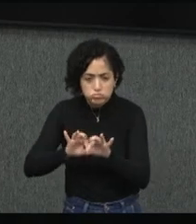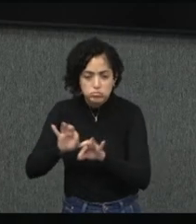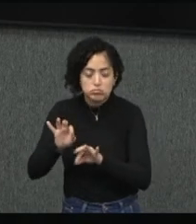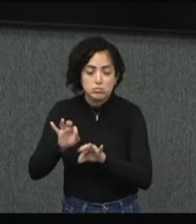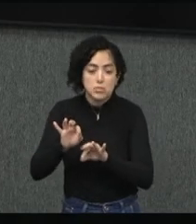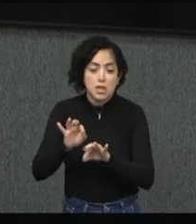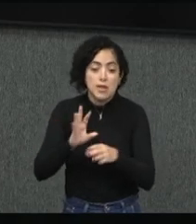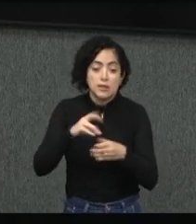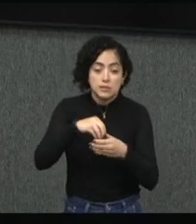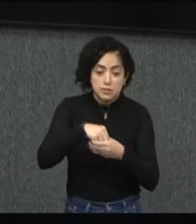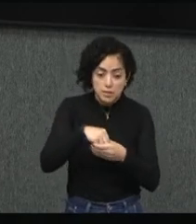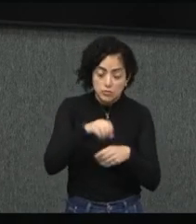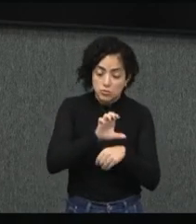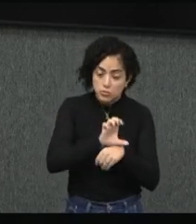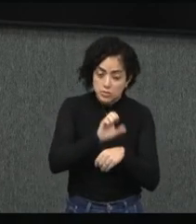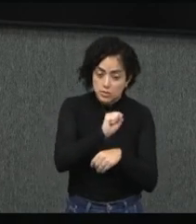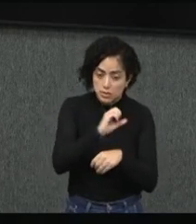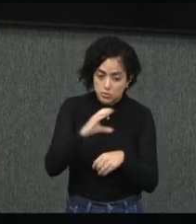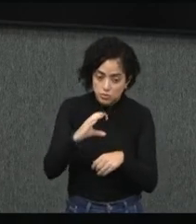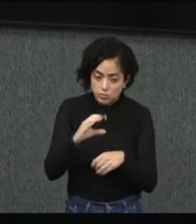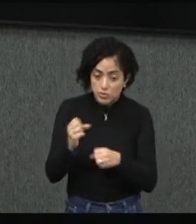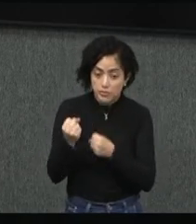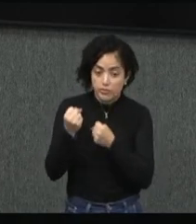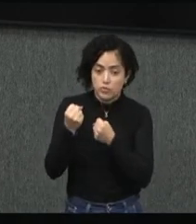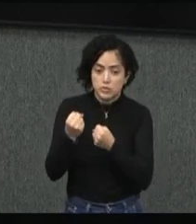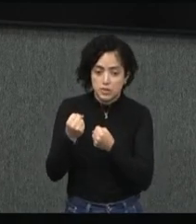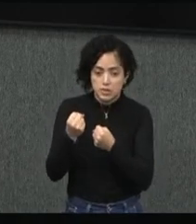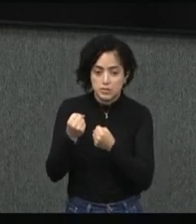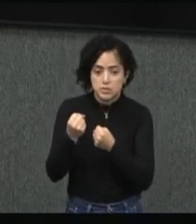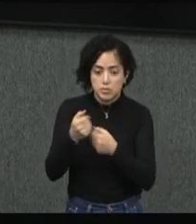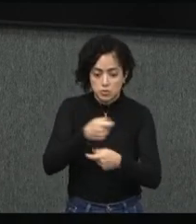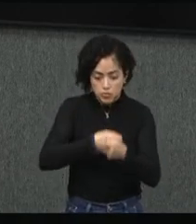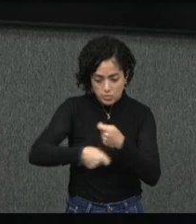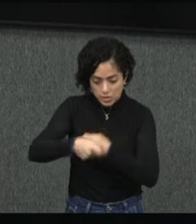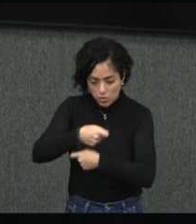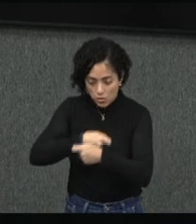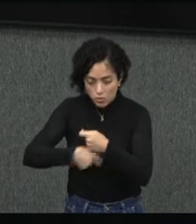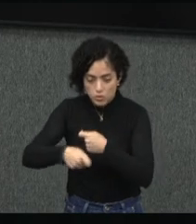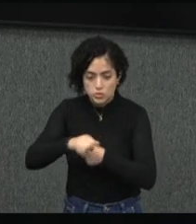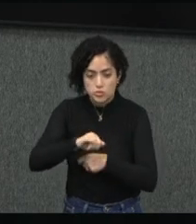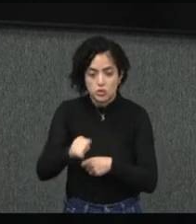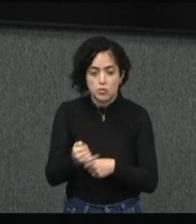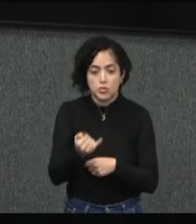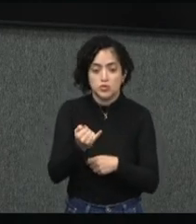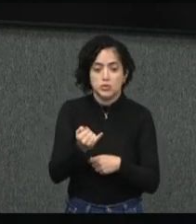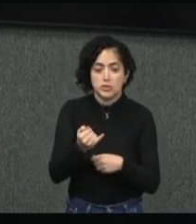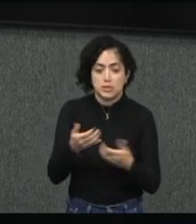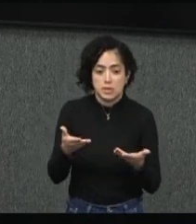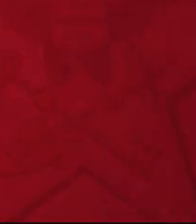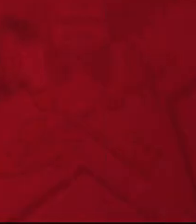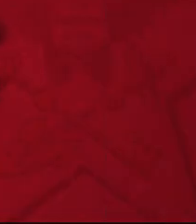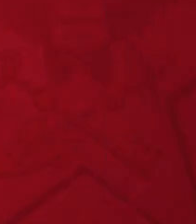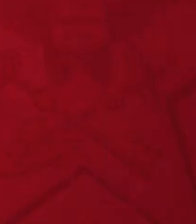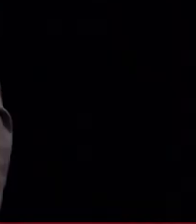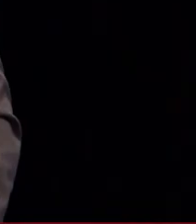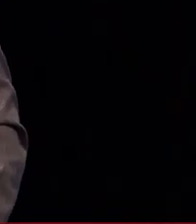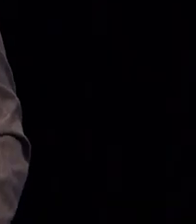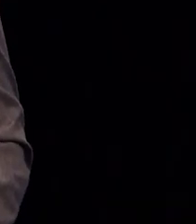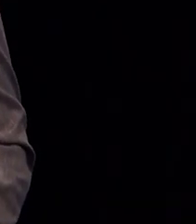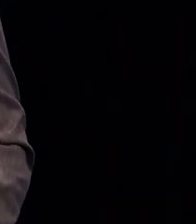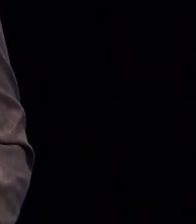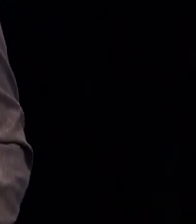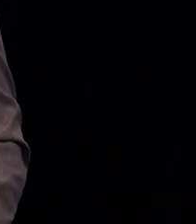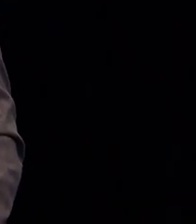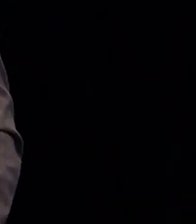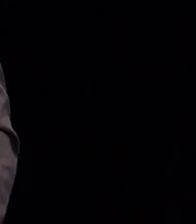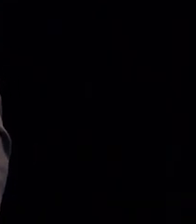dentro do Estado de Santa Catarina para fortalecimento dos negócios e oportunidades que se fazem tão importantes com o turismo. A presidente